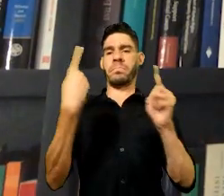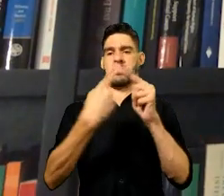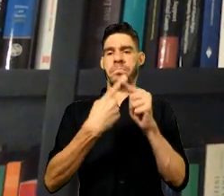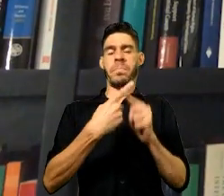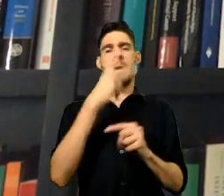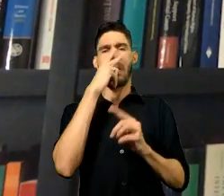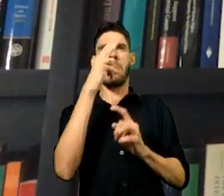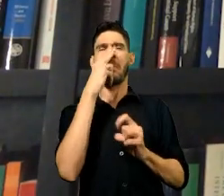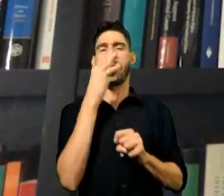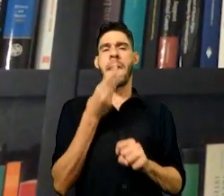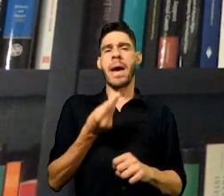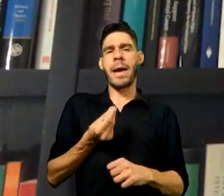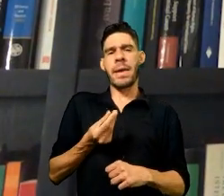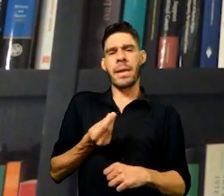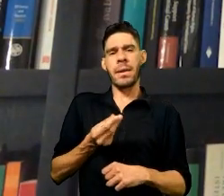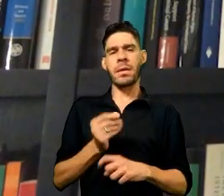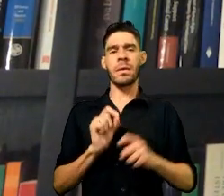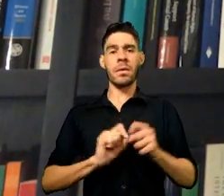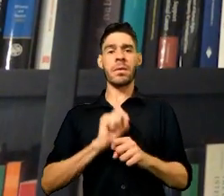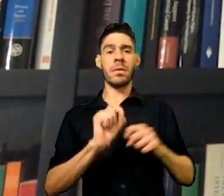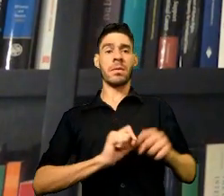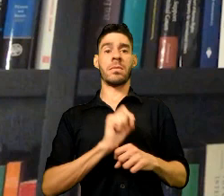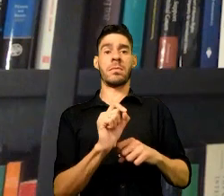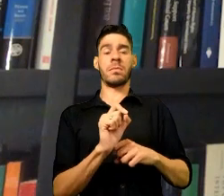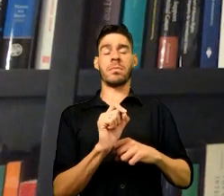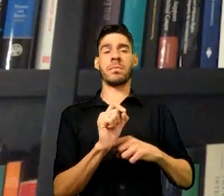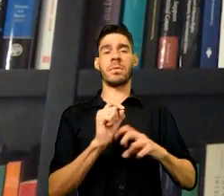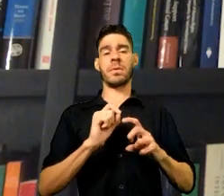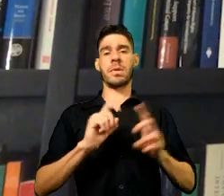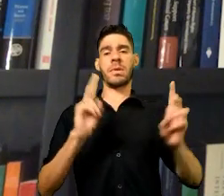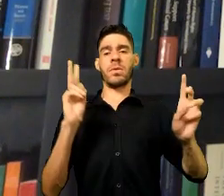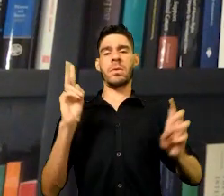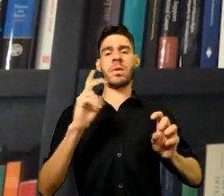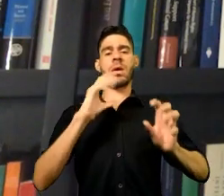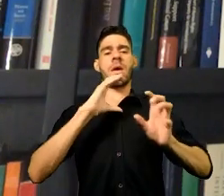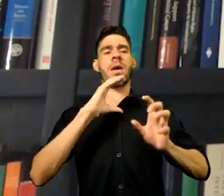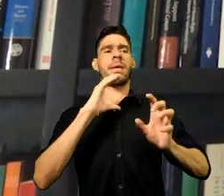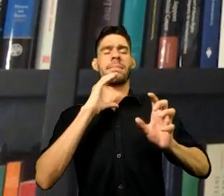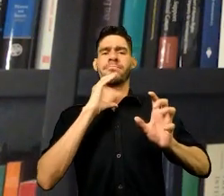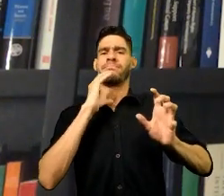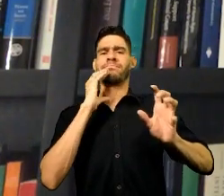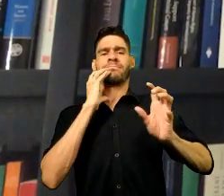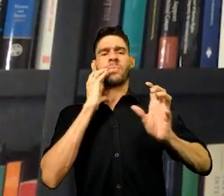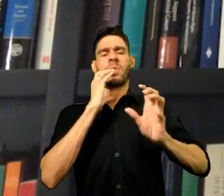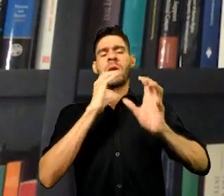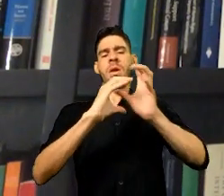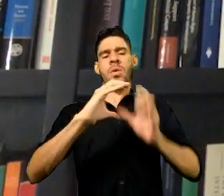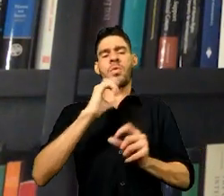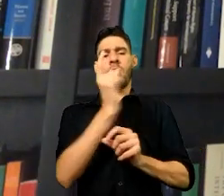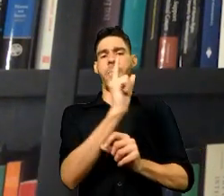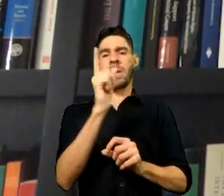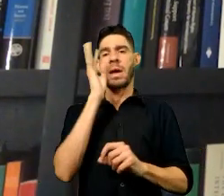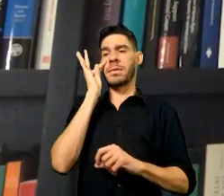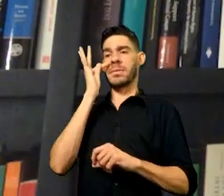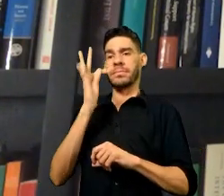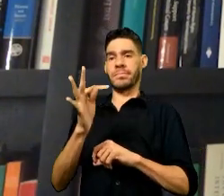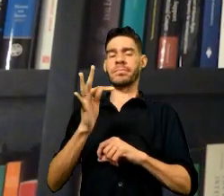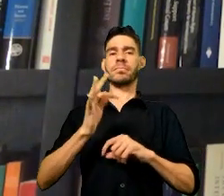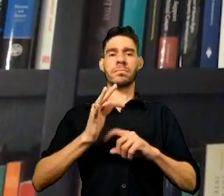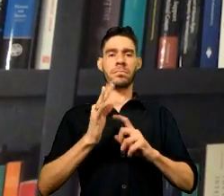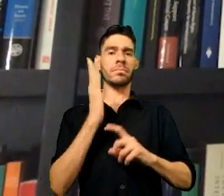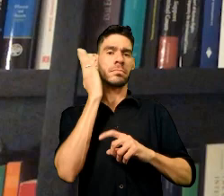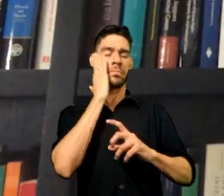ponto que me parece muito sensível é a questão que toca à incomunicabilidade